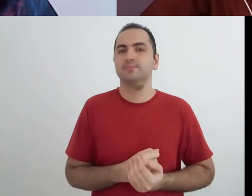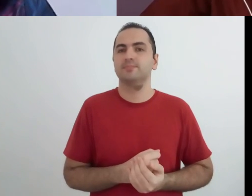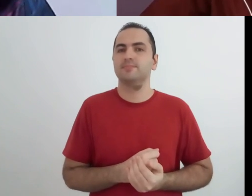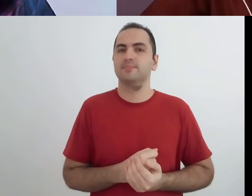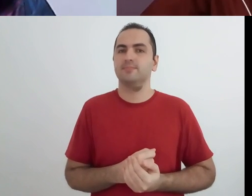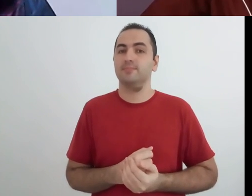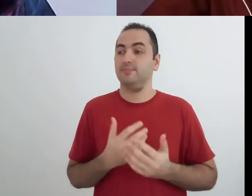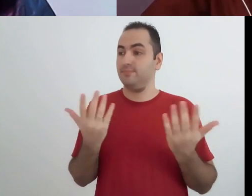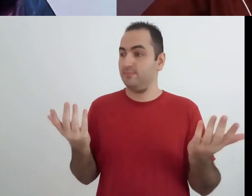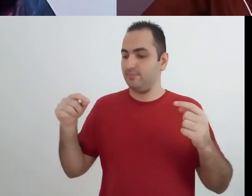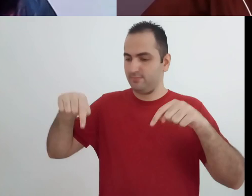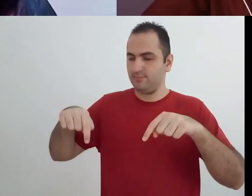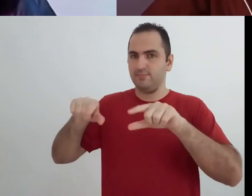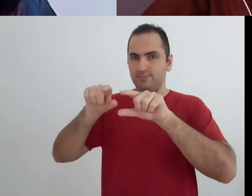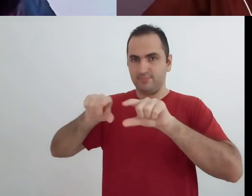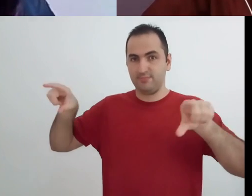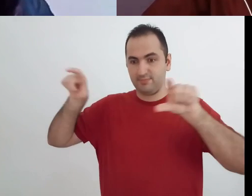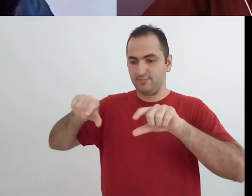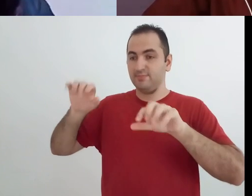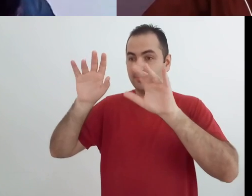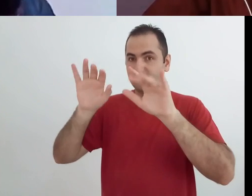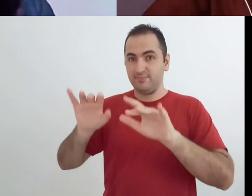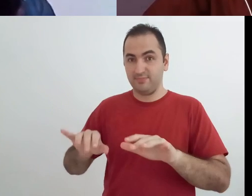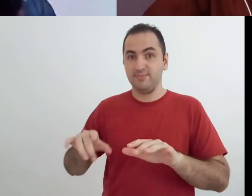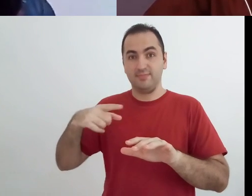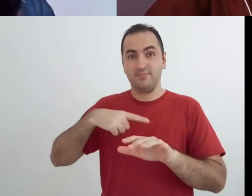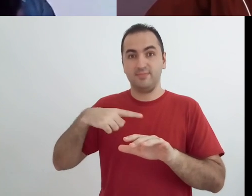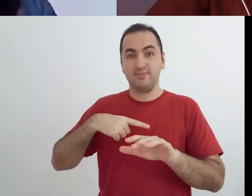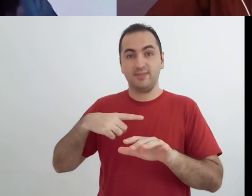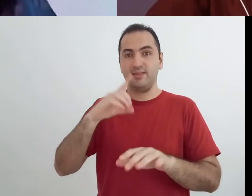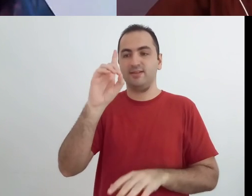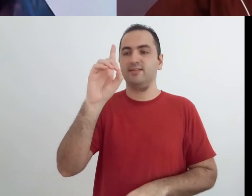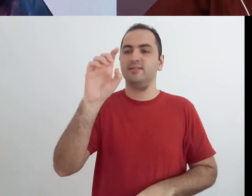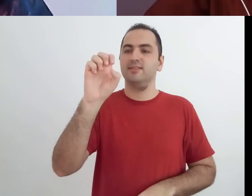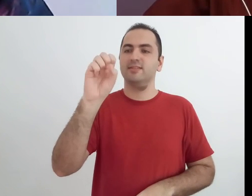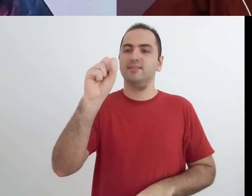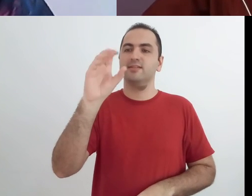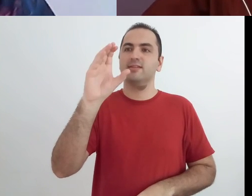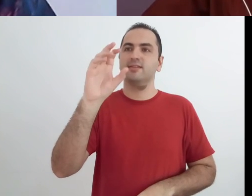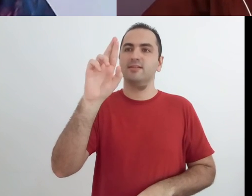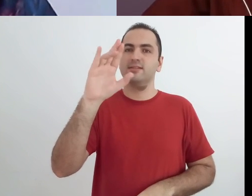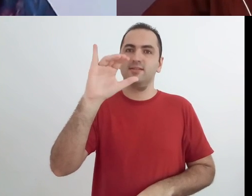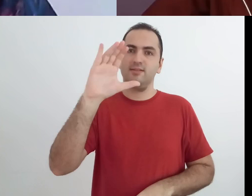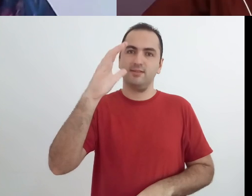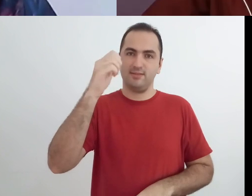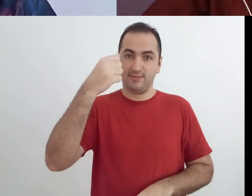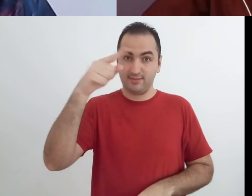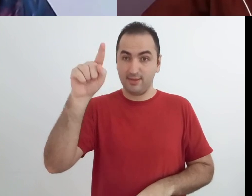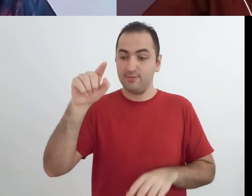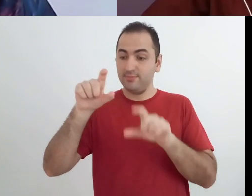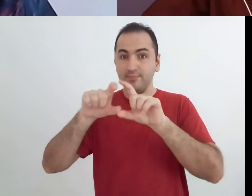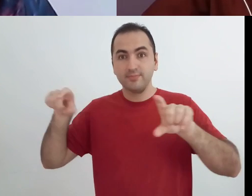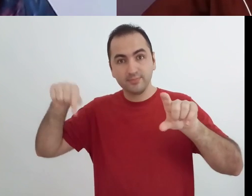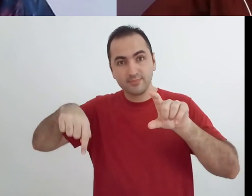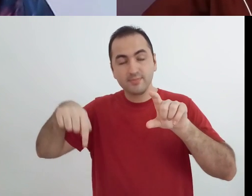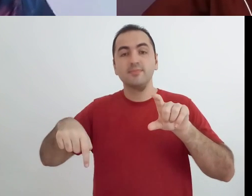Então, aí a gente deixa na descrição do vídeo, por favor, Olavo. Deixa sim. Deixa o meu WhatsApp, o canal